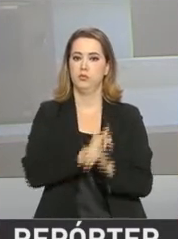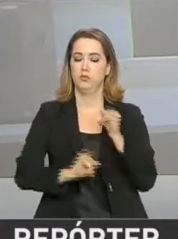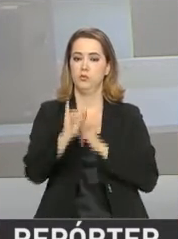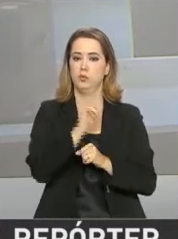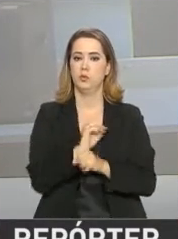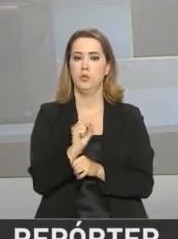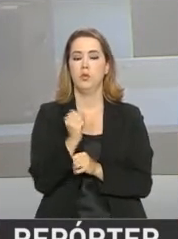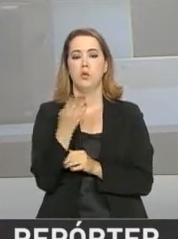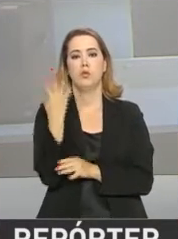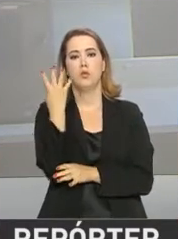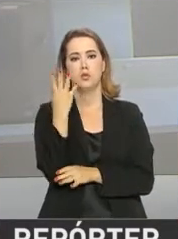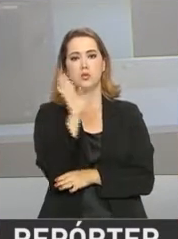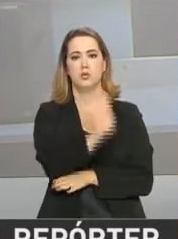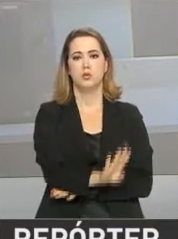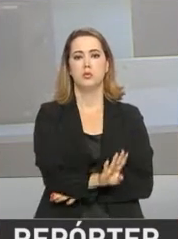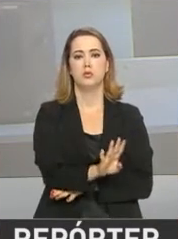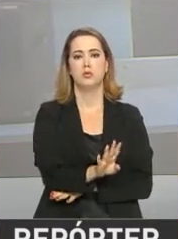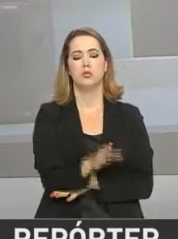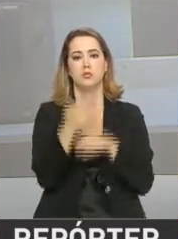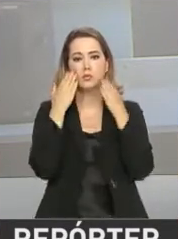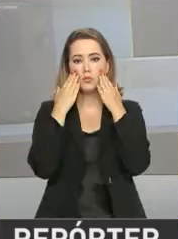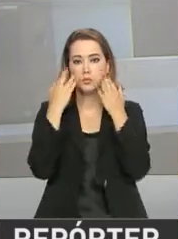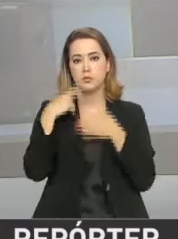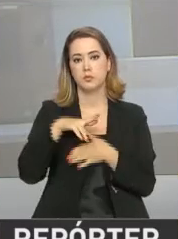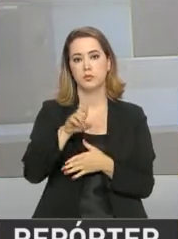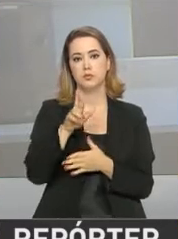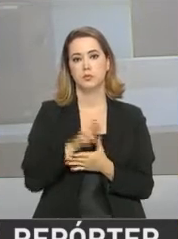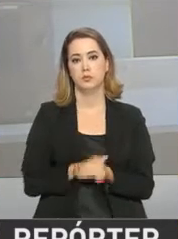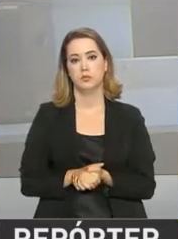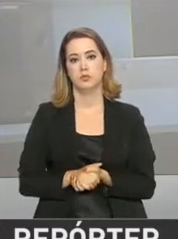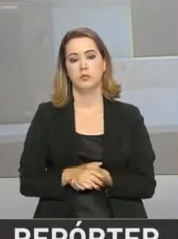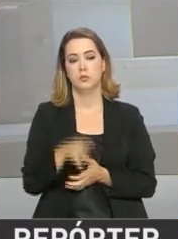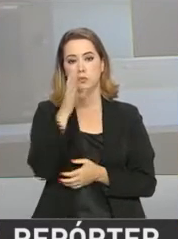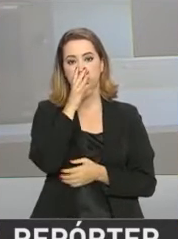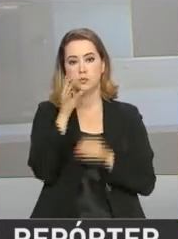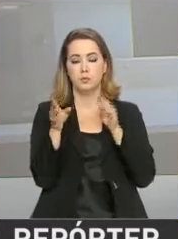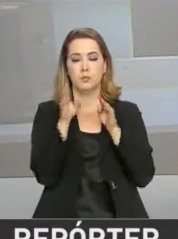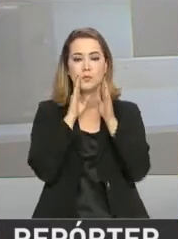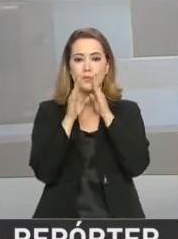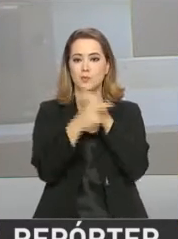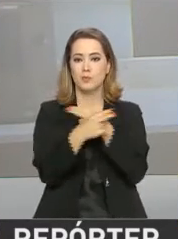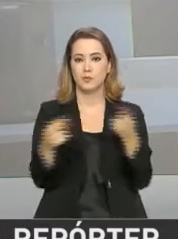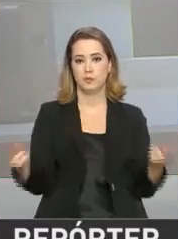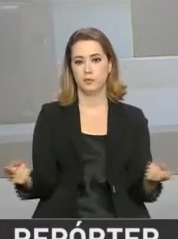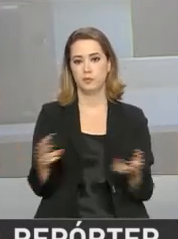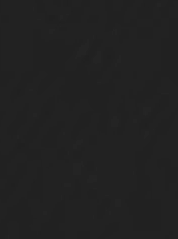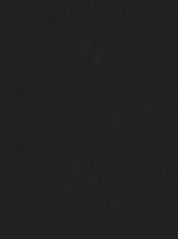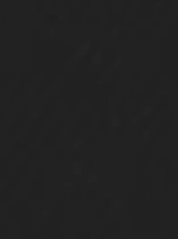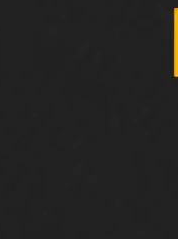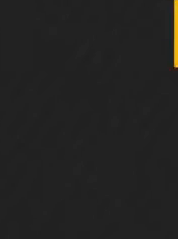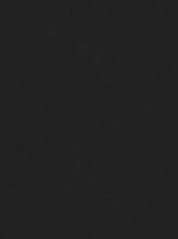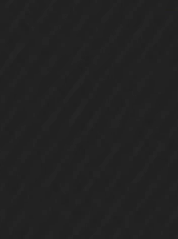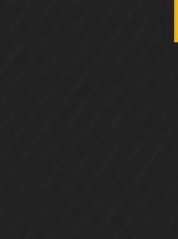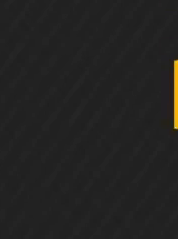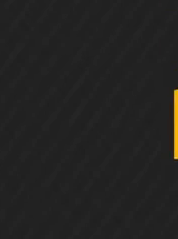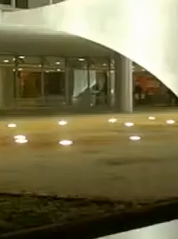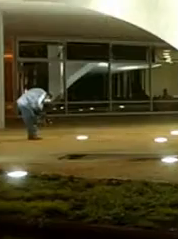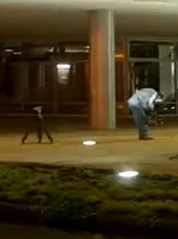outras informações o às quatro da tarde na próxima edição do repórter nbr acompanhe também as novidades em nossas redes sociais